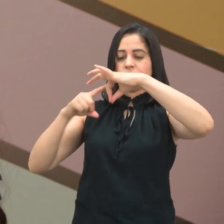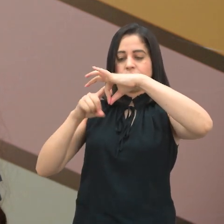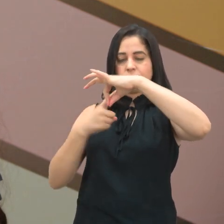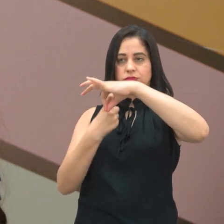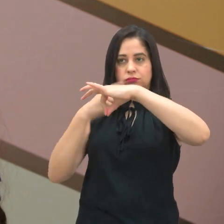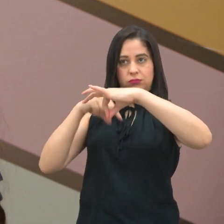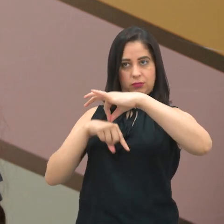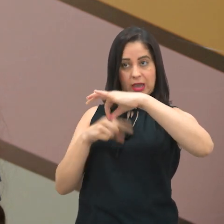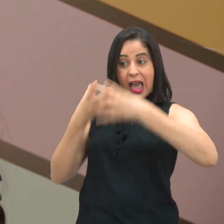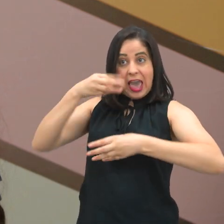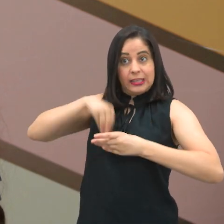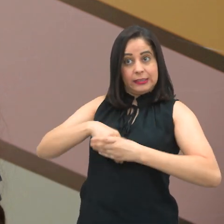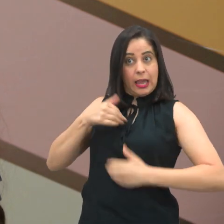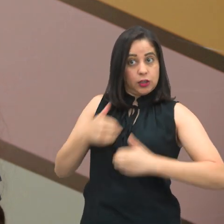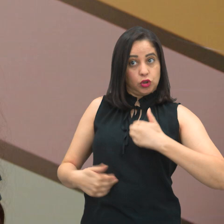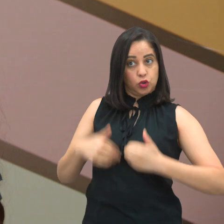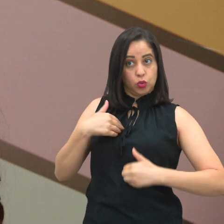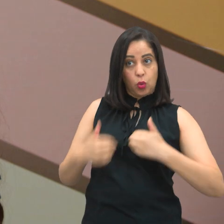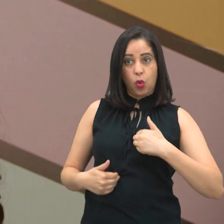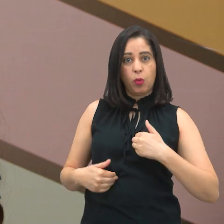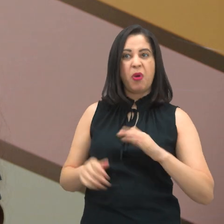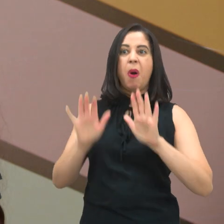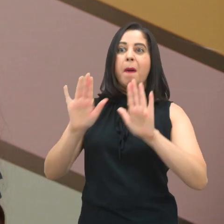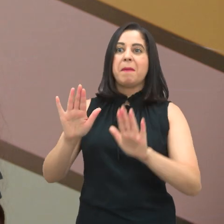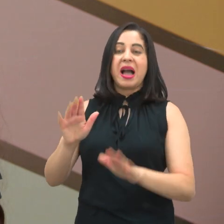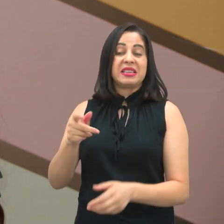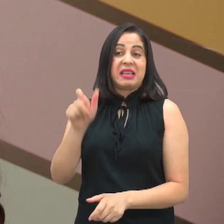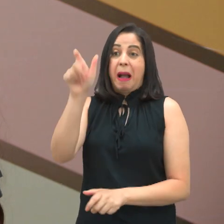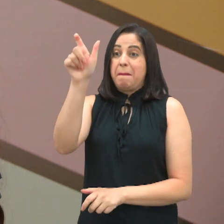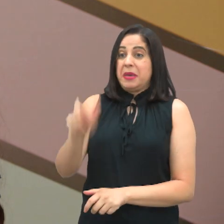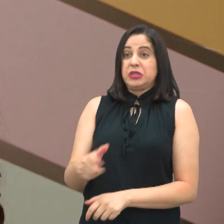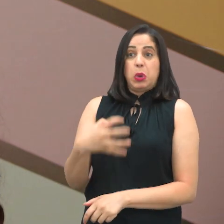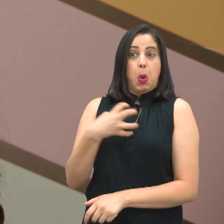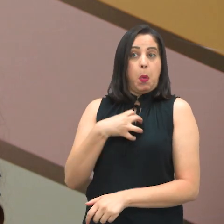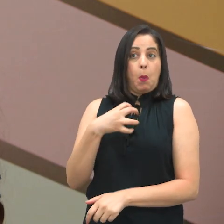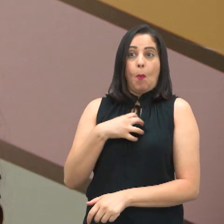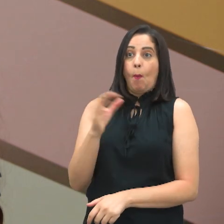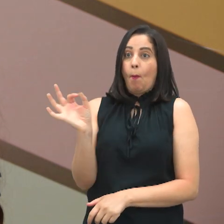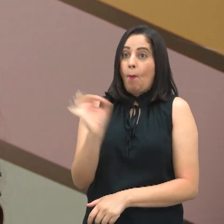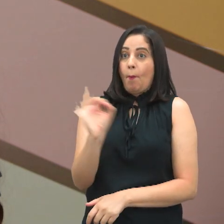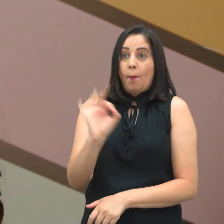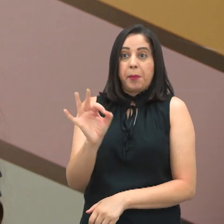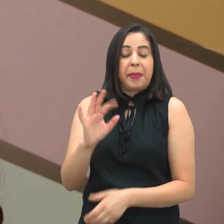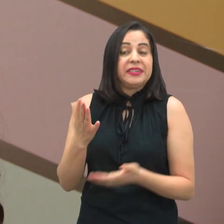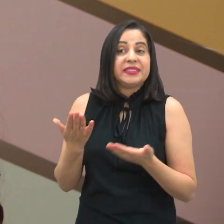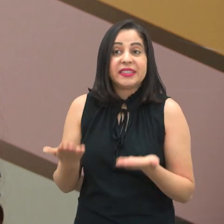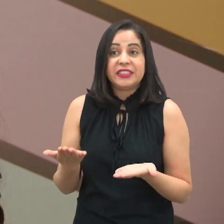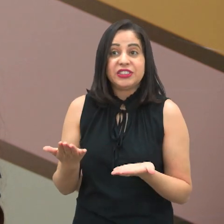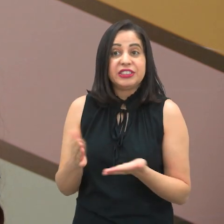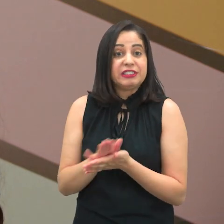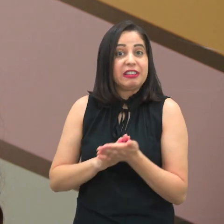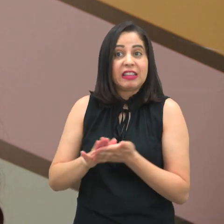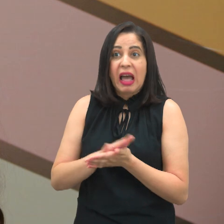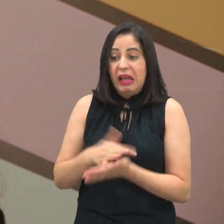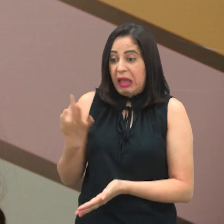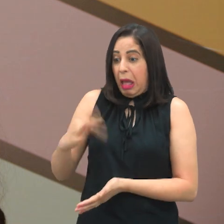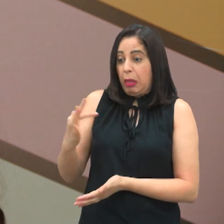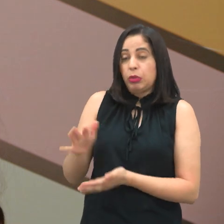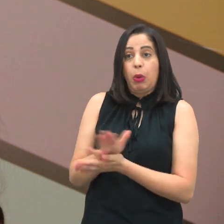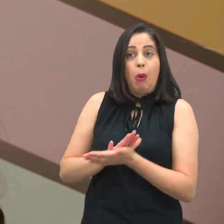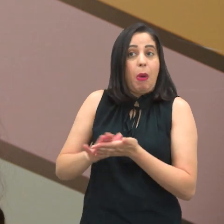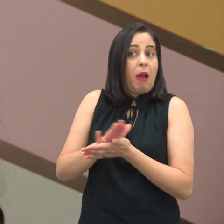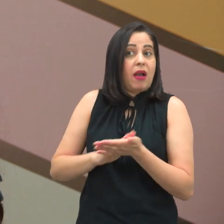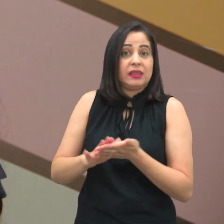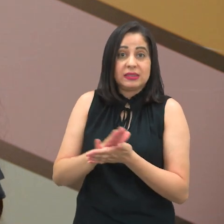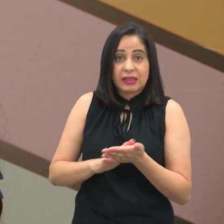de mesmo depois dessa lesão inicial, que não dói, que normalmente é única, que às vezes em mulher passa despercebido, ela pode entrar num